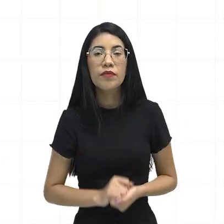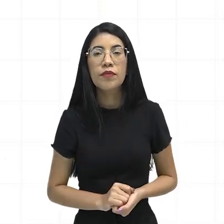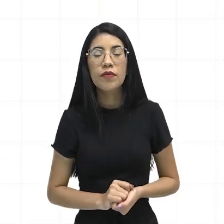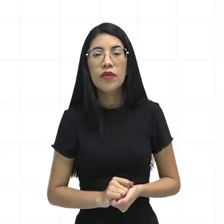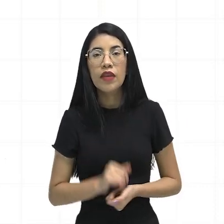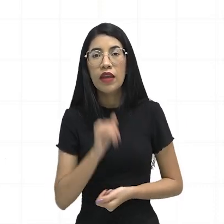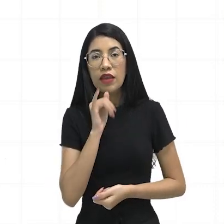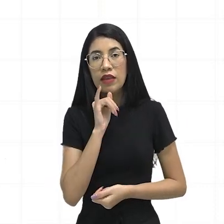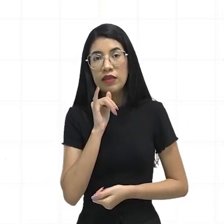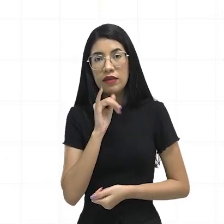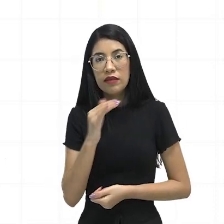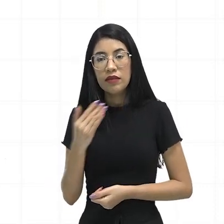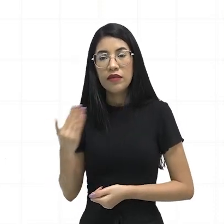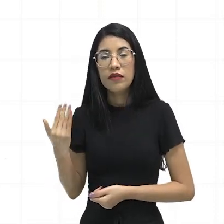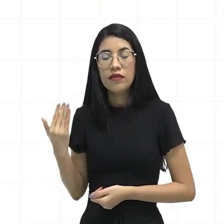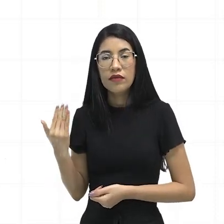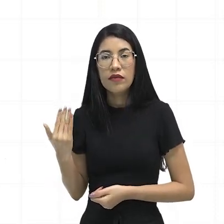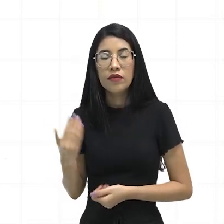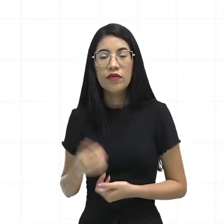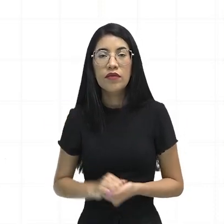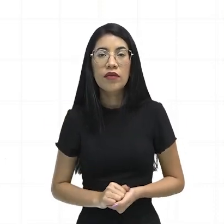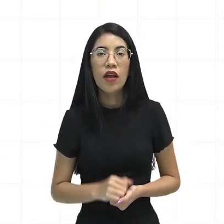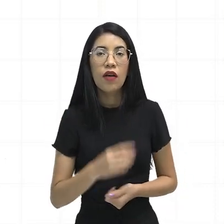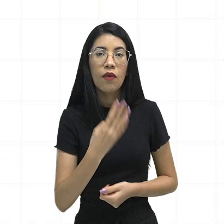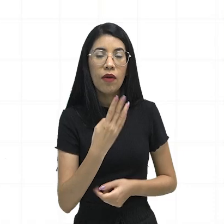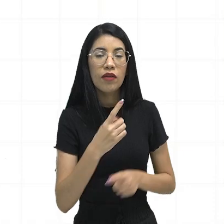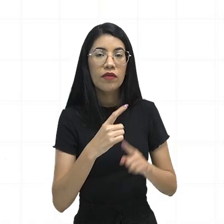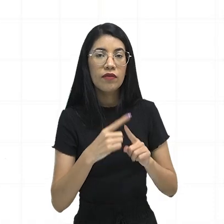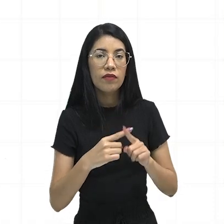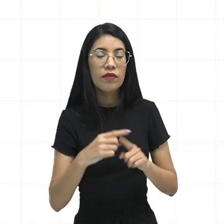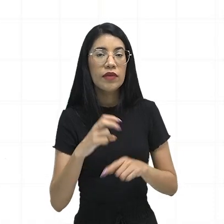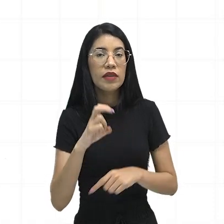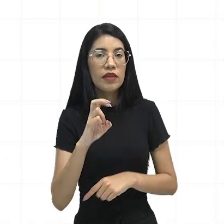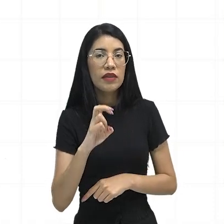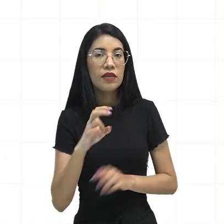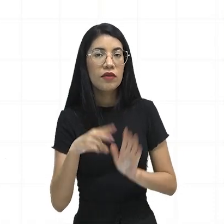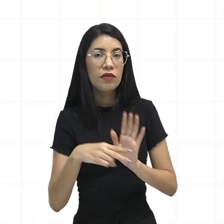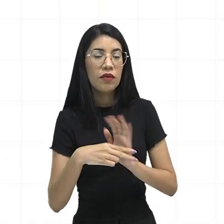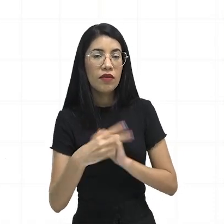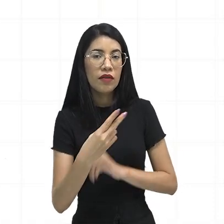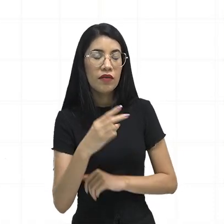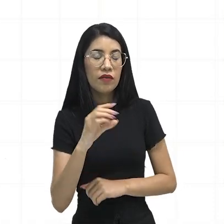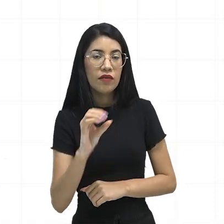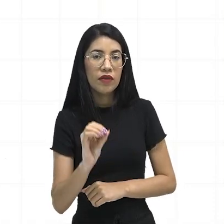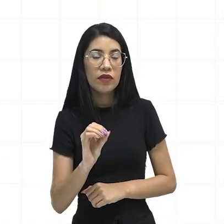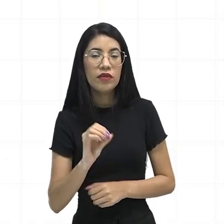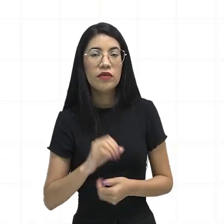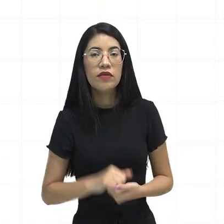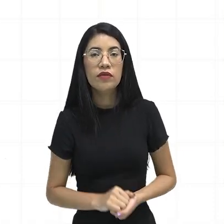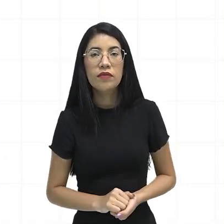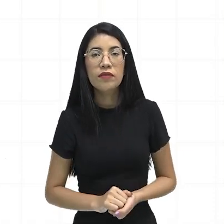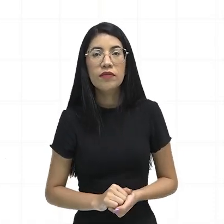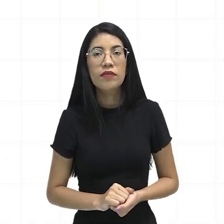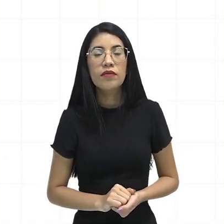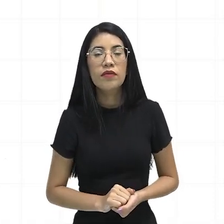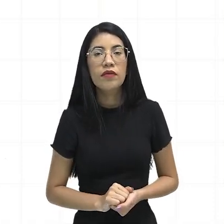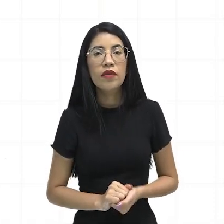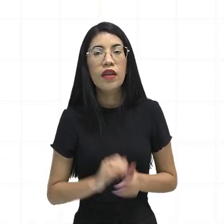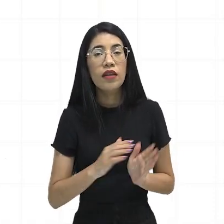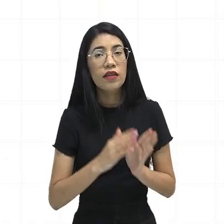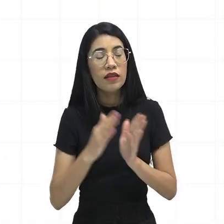aqui neste caso, 4 vezes 5 é igual a 20. Depois, você